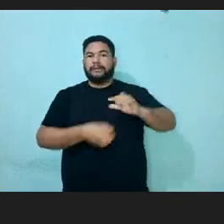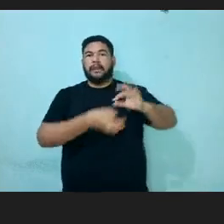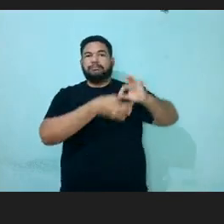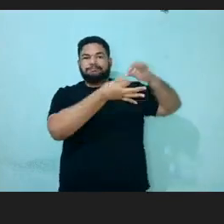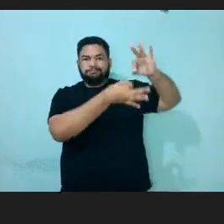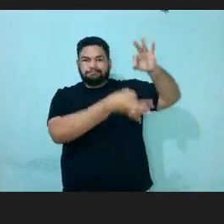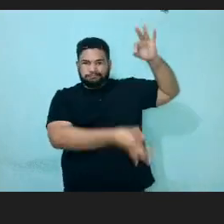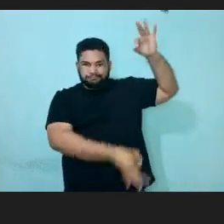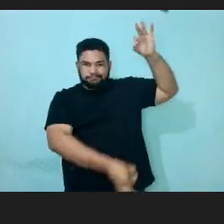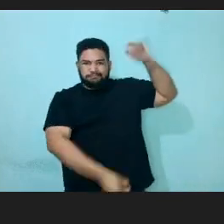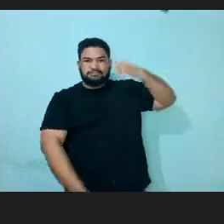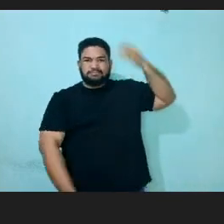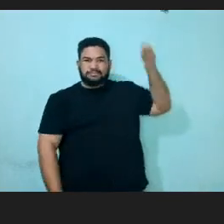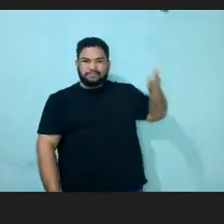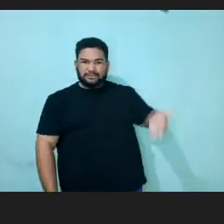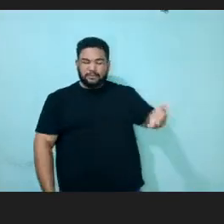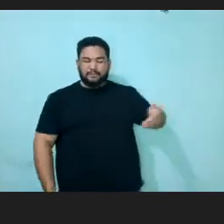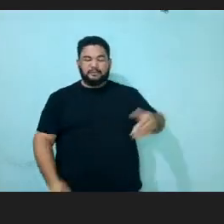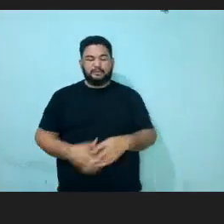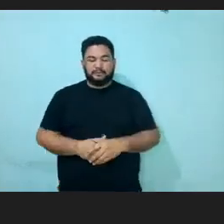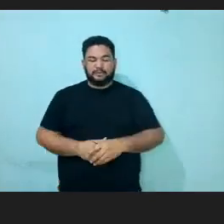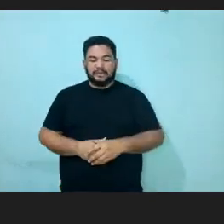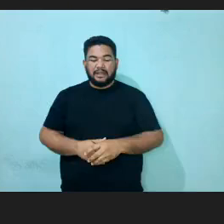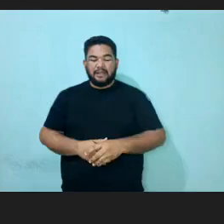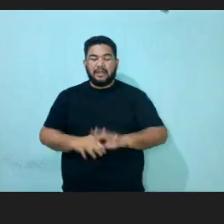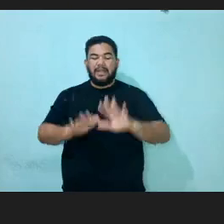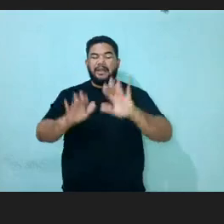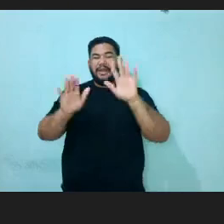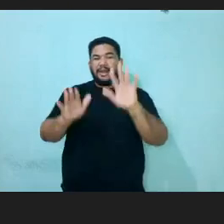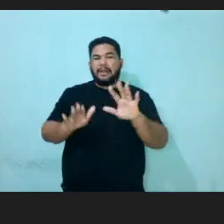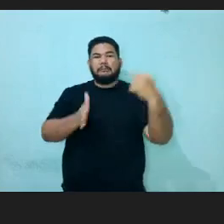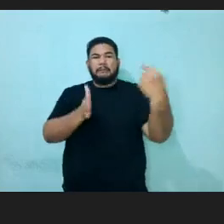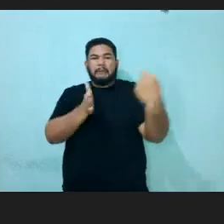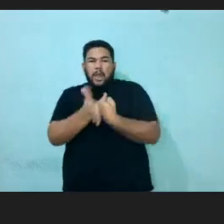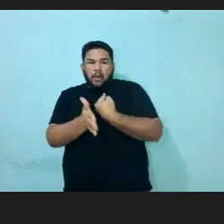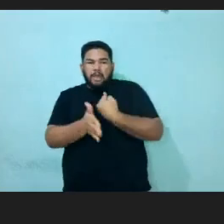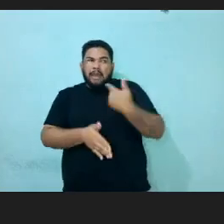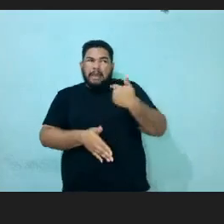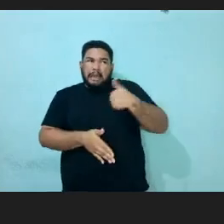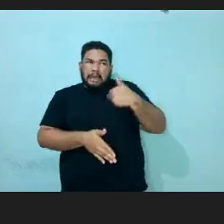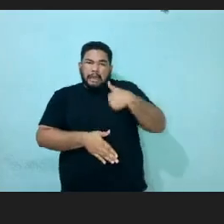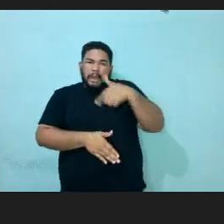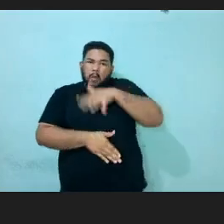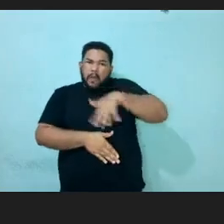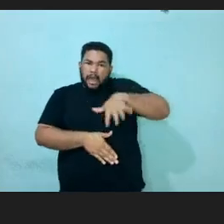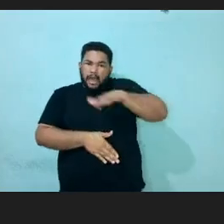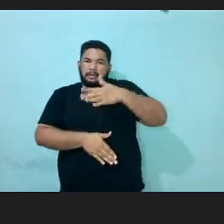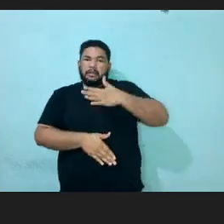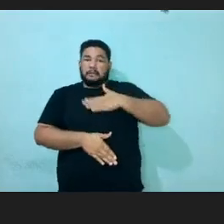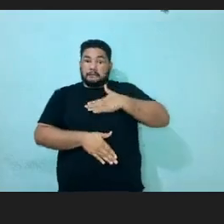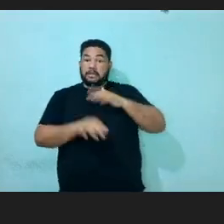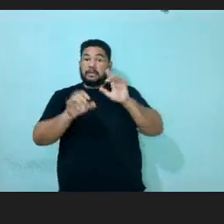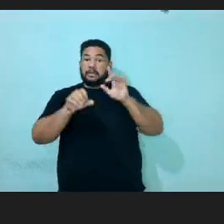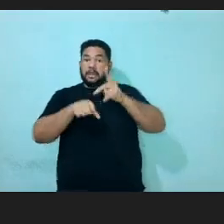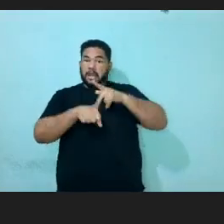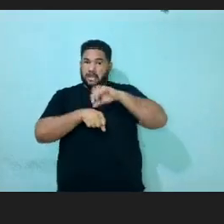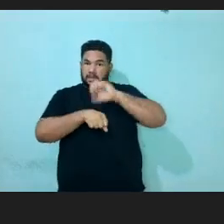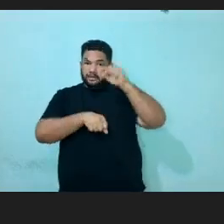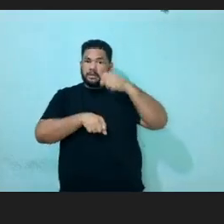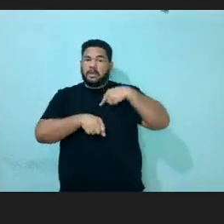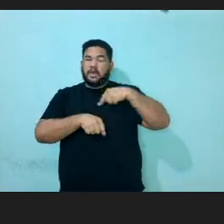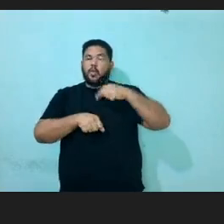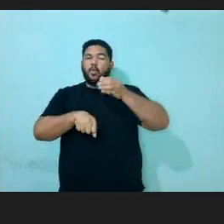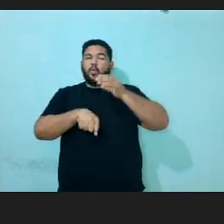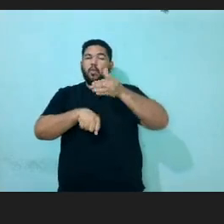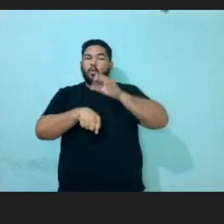aí. Ana, você tem especialidade em qual área? Na neuro, fiz curso da neuro.